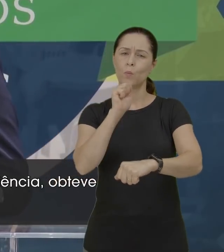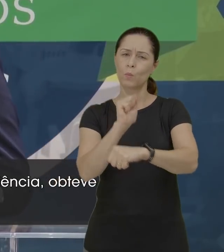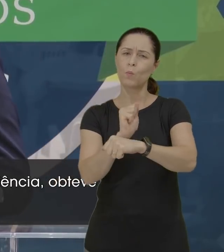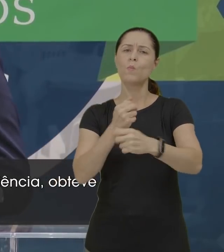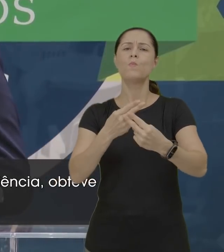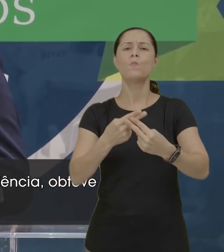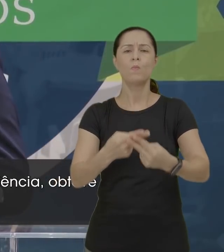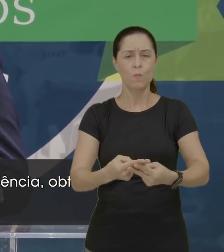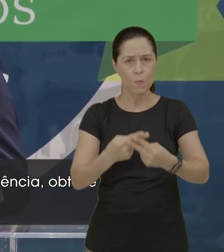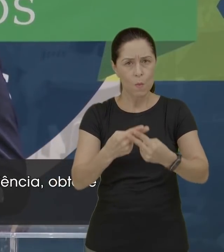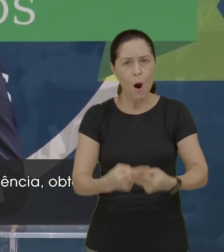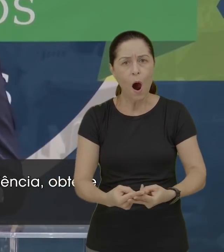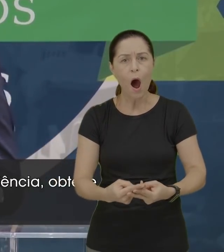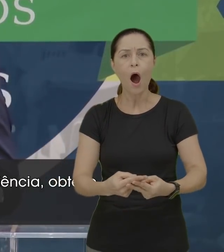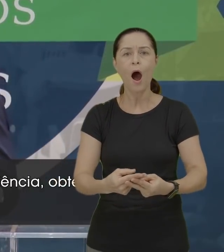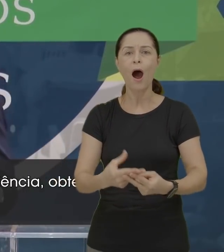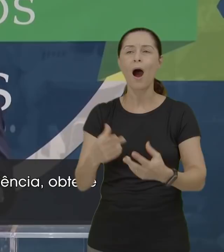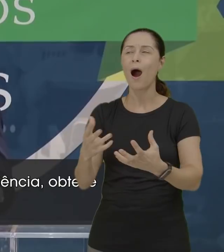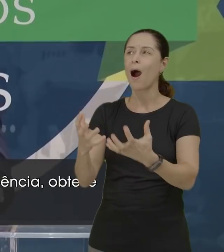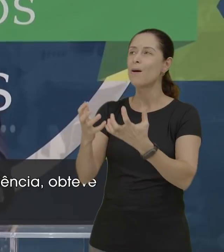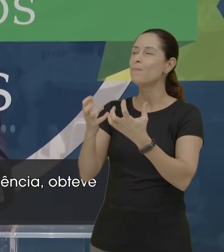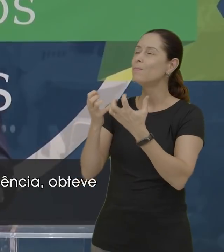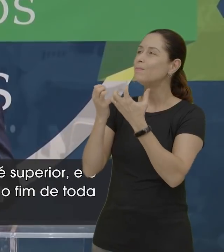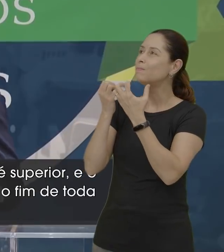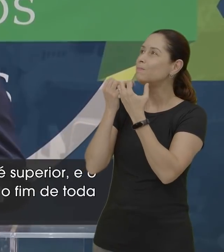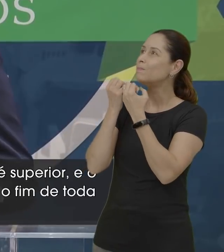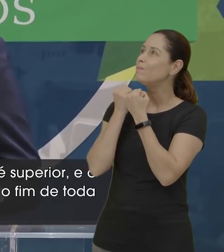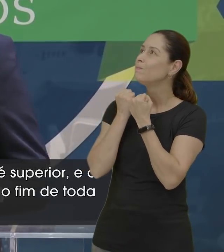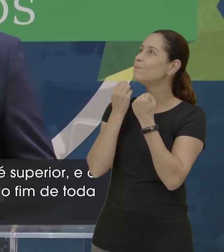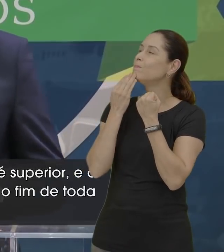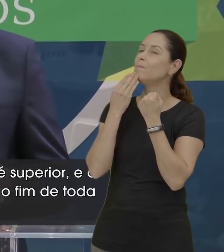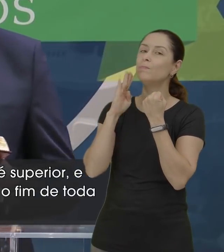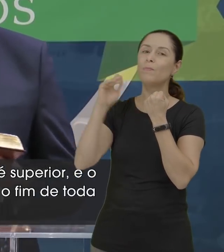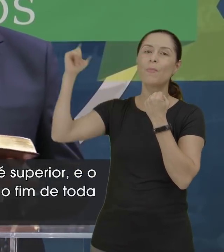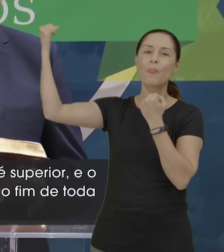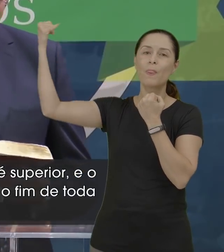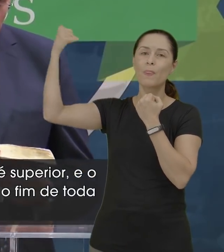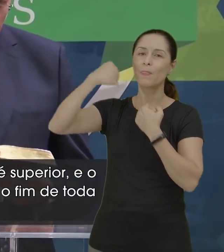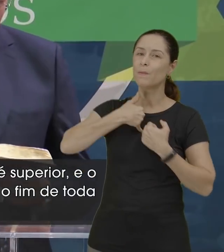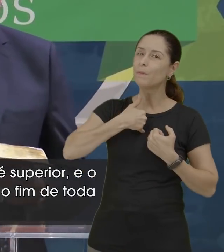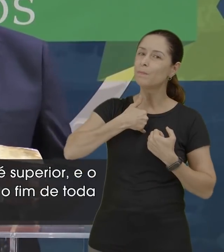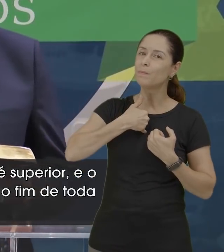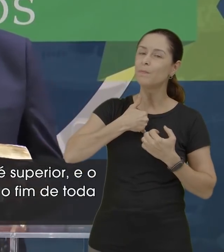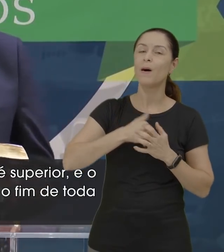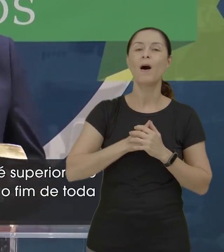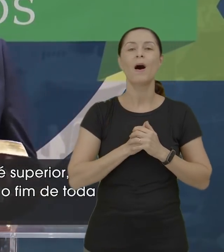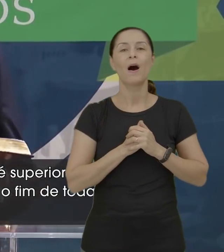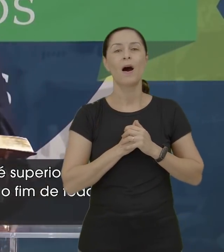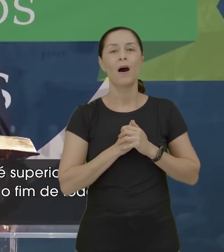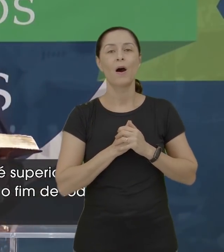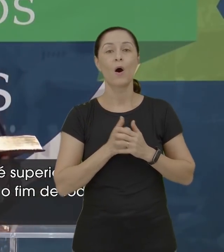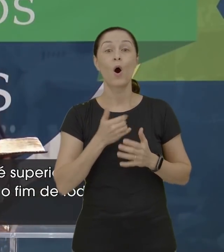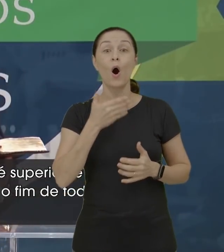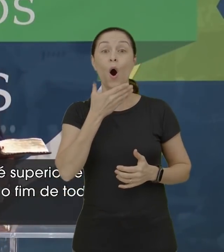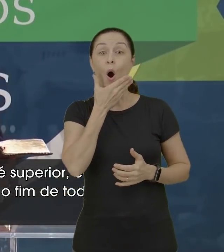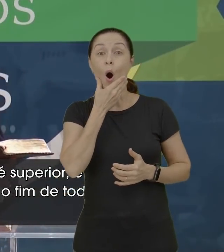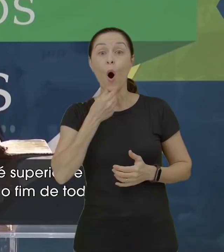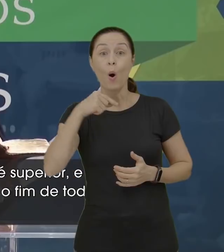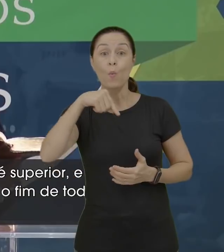paciência, obteve Abraão a promessa. Pois os homens juram pelo que lhes é